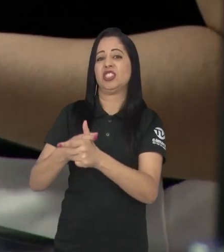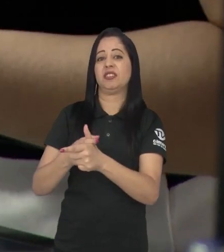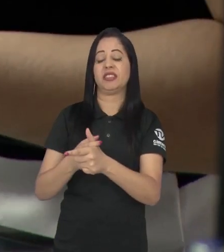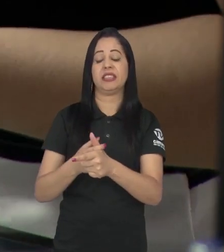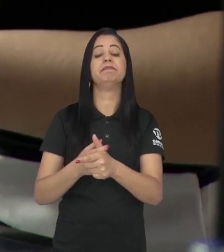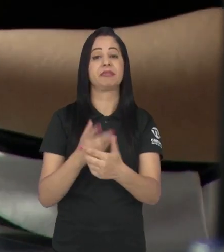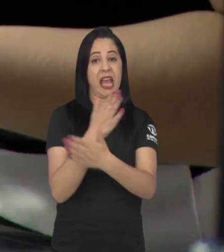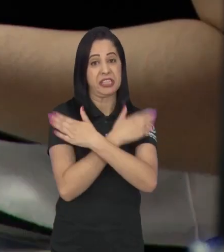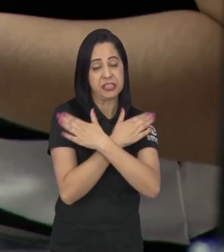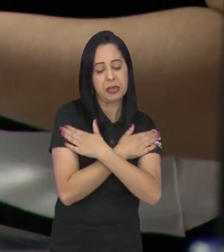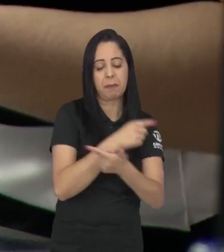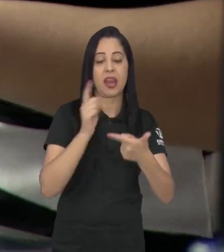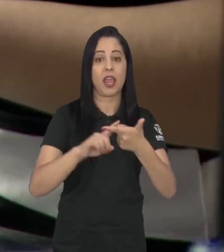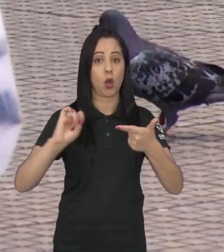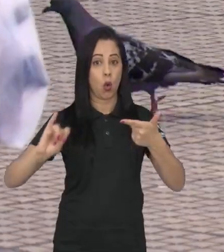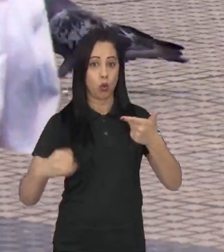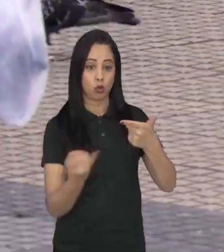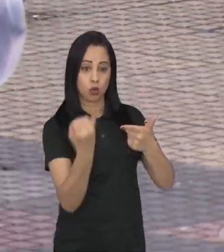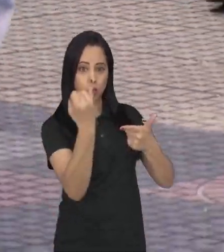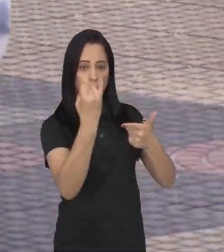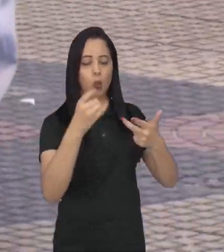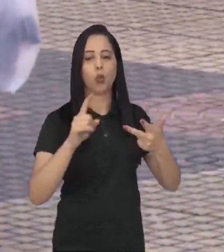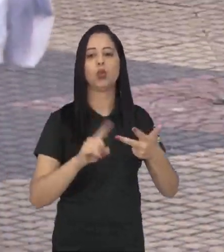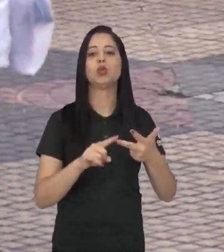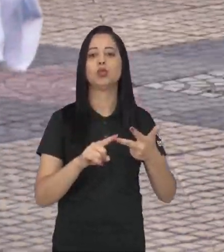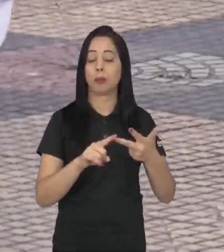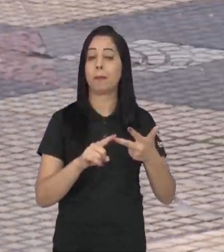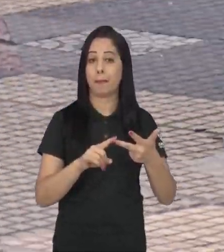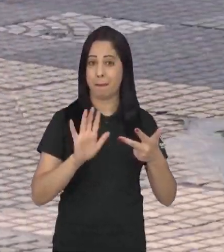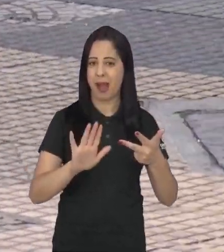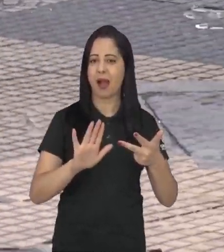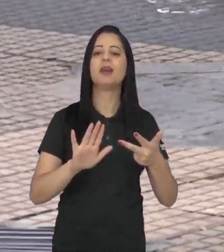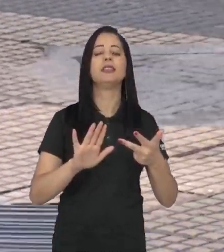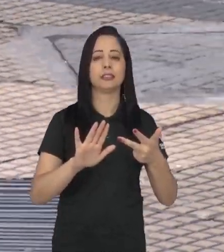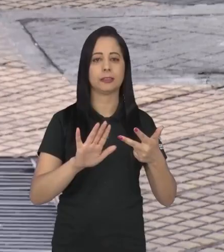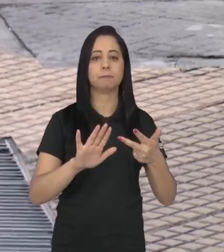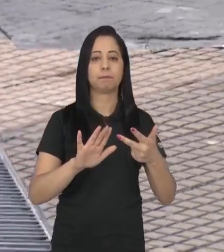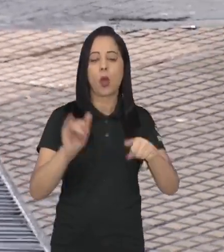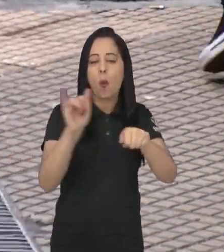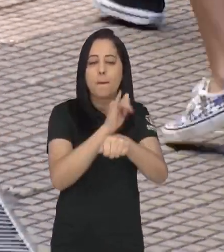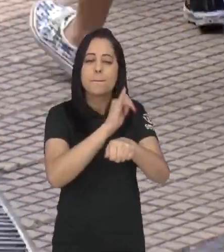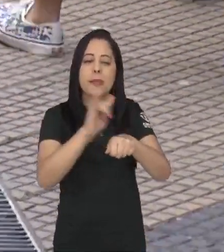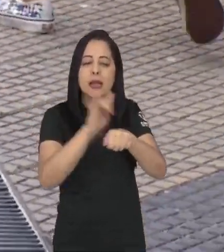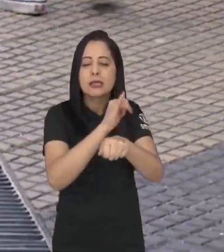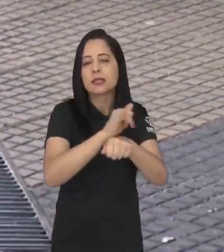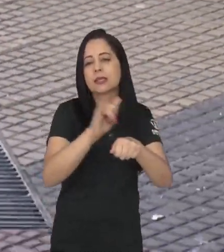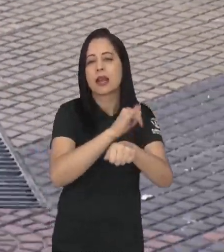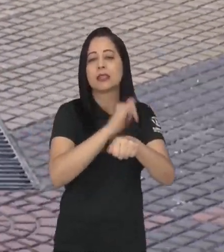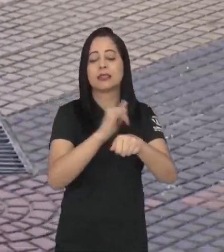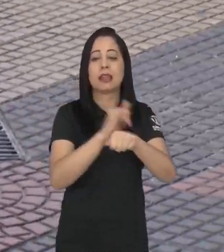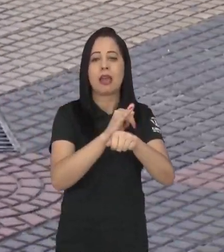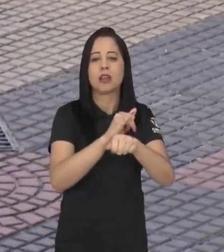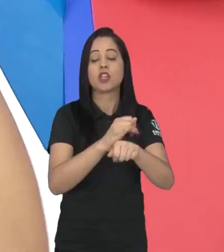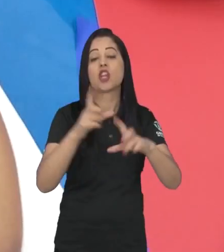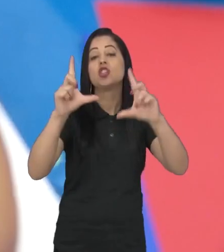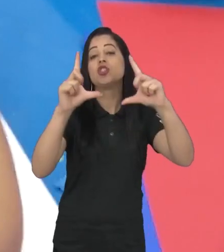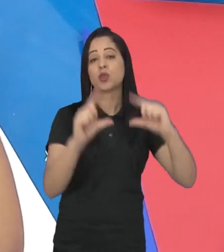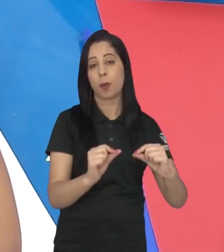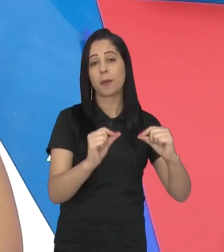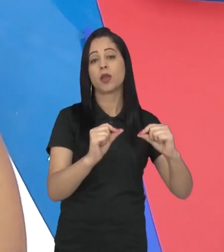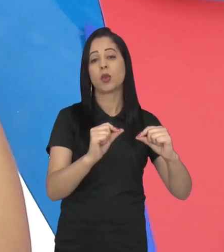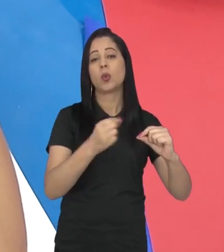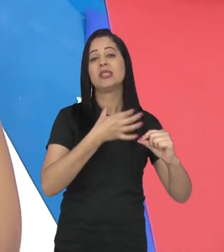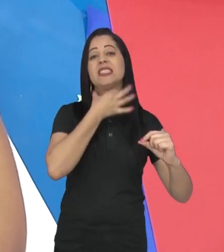desemprego, altas taxas de juros. E uma das alternativas para que esses dados não sejam cada vez mais frequentes